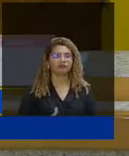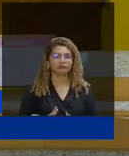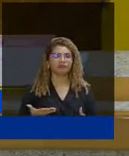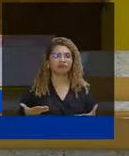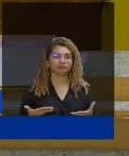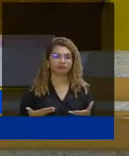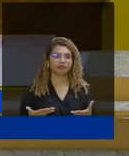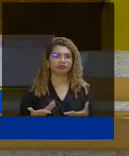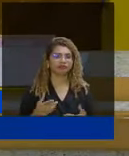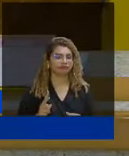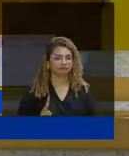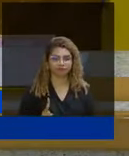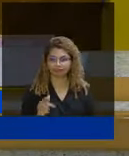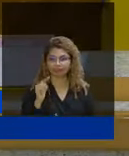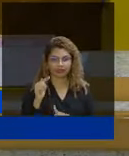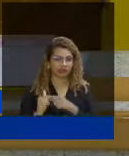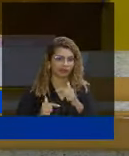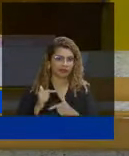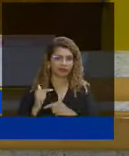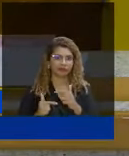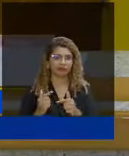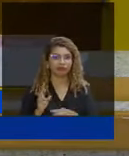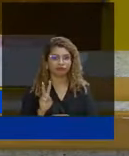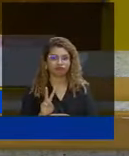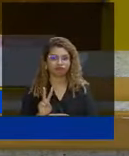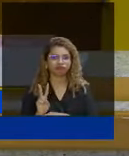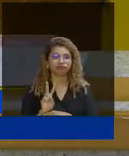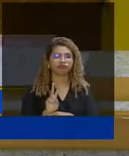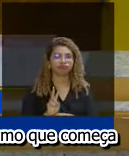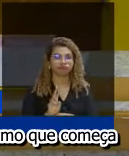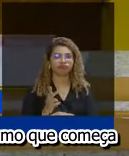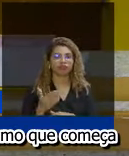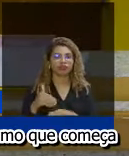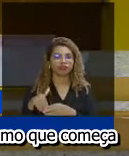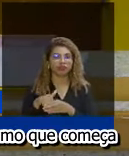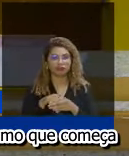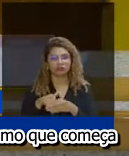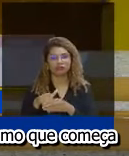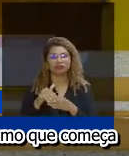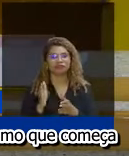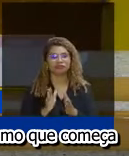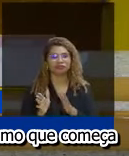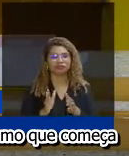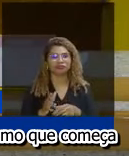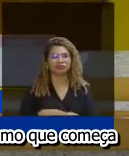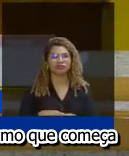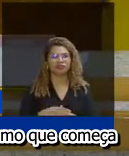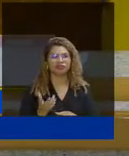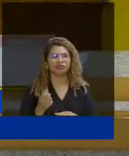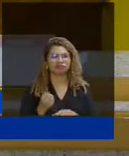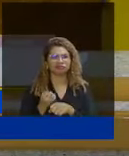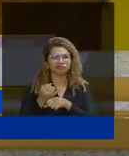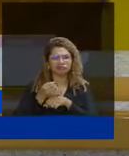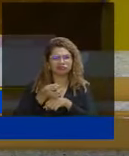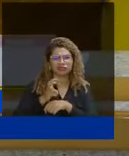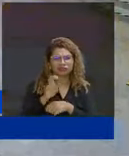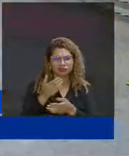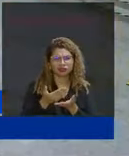plantão no dia das eleições. O senador Carlos Torque perguntou, eu disse que era 5 da manhã. Que hora mesmo que começa o nosso